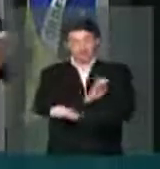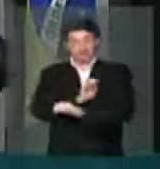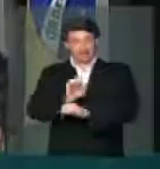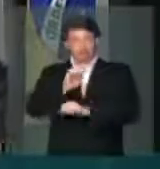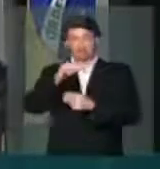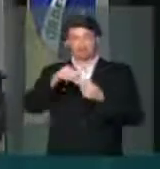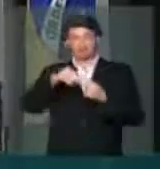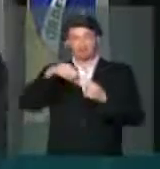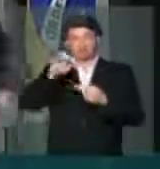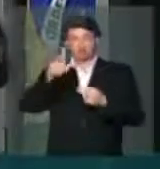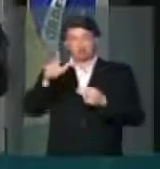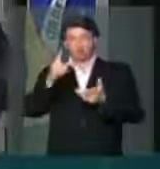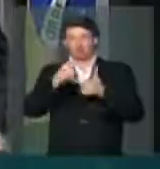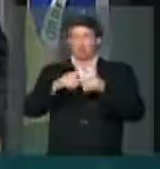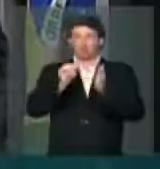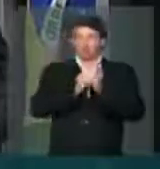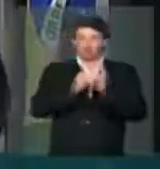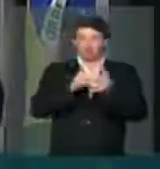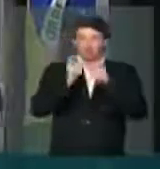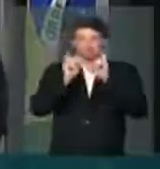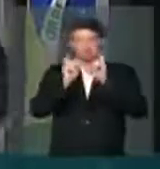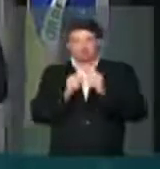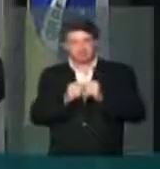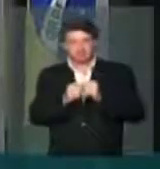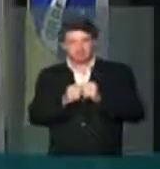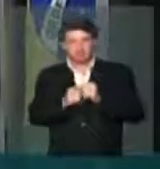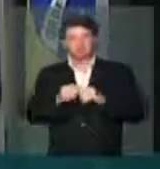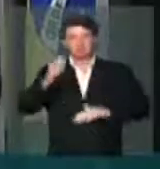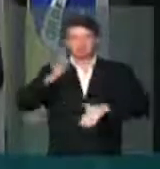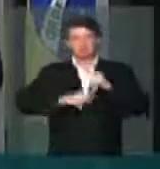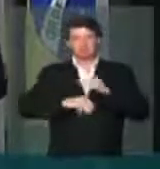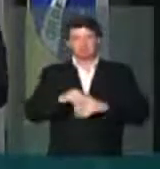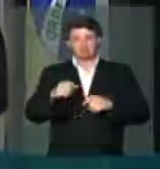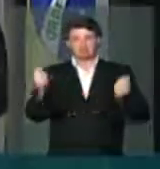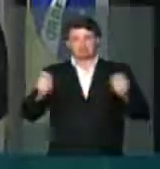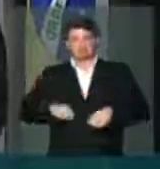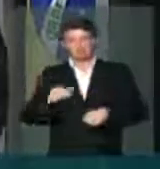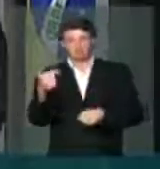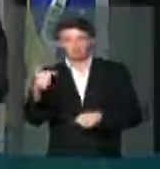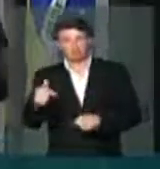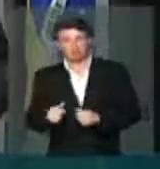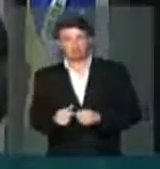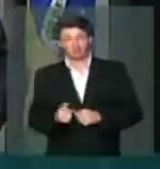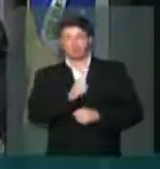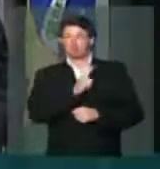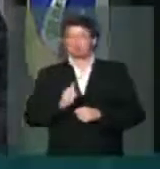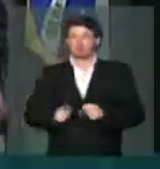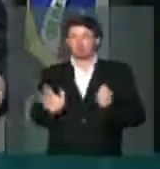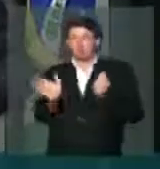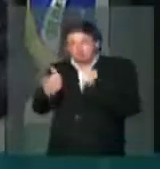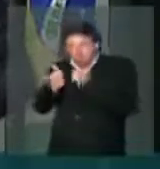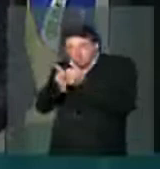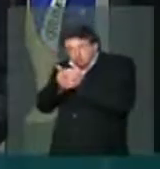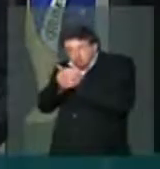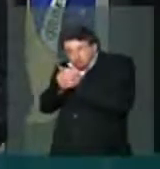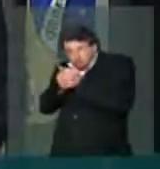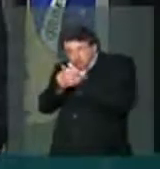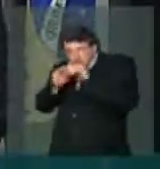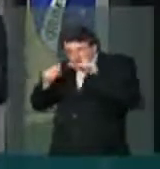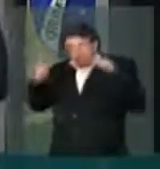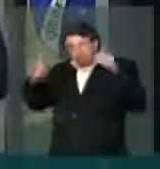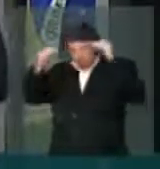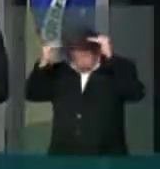do desgoverno, da incompetência, da inoperância de um governo que está escondido embaixo da